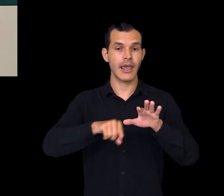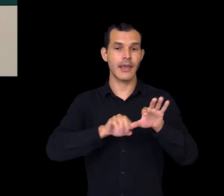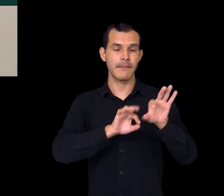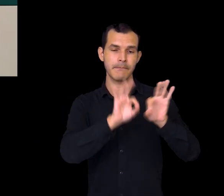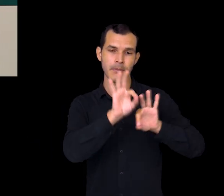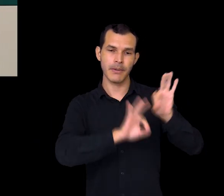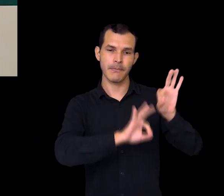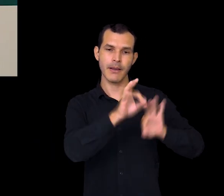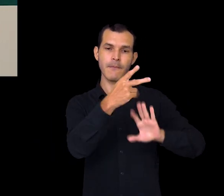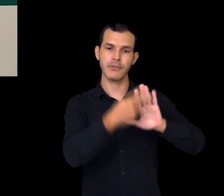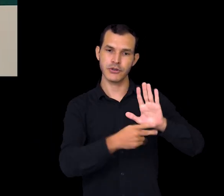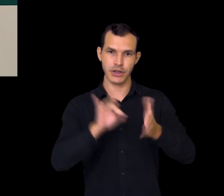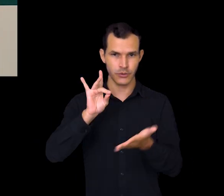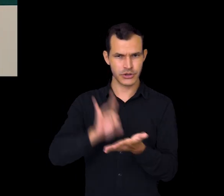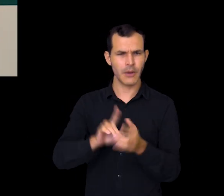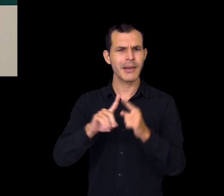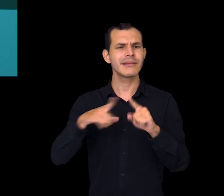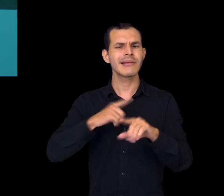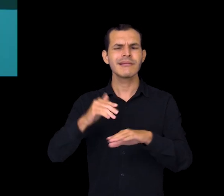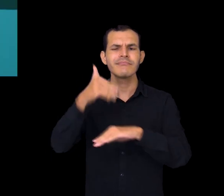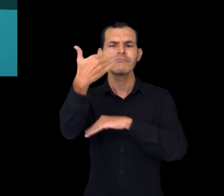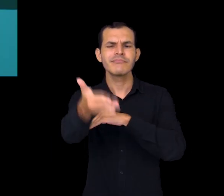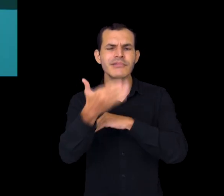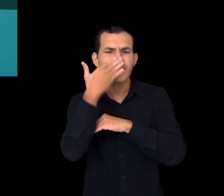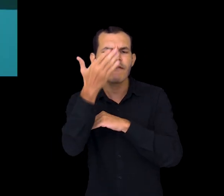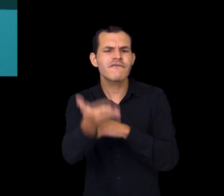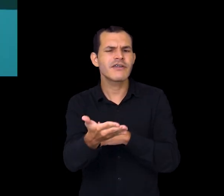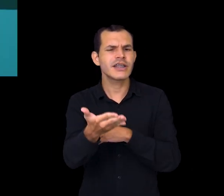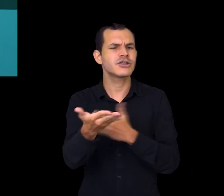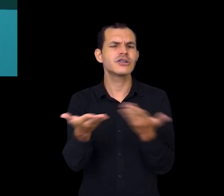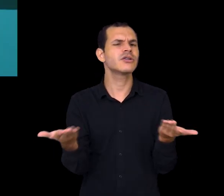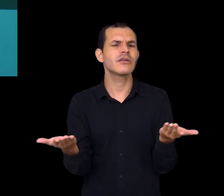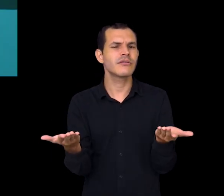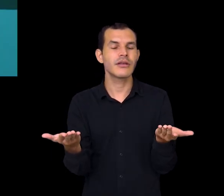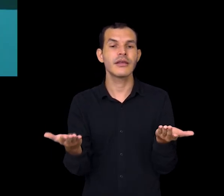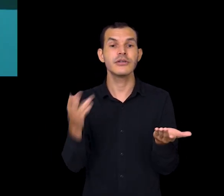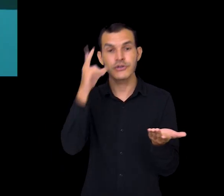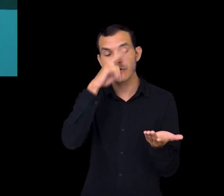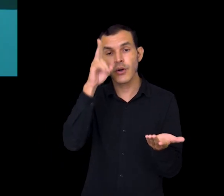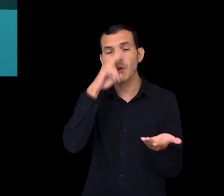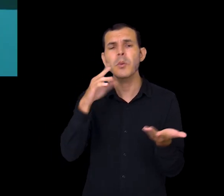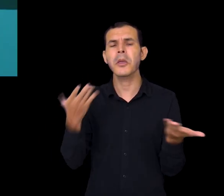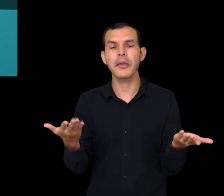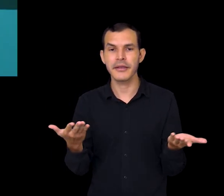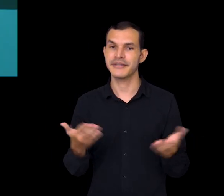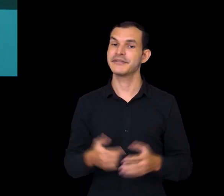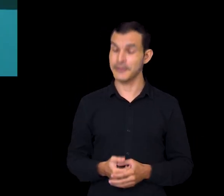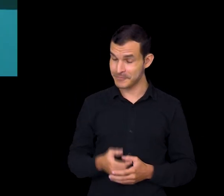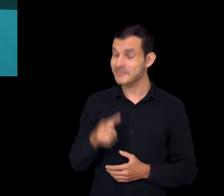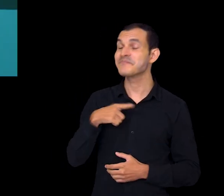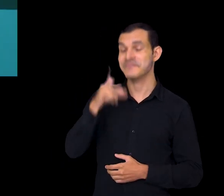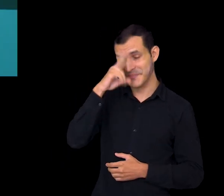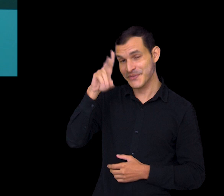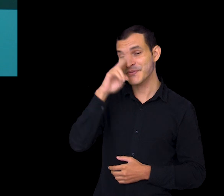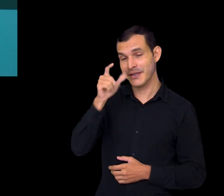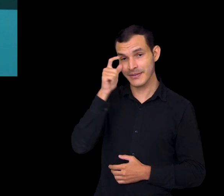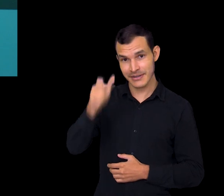Que história é essa desse espelho? Esse tem uma história muito bacana. E a gente vê que a arquitetura, ela